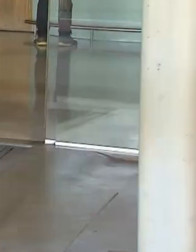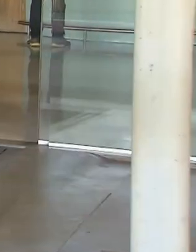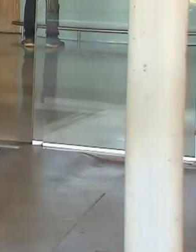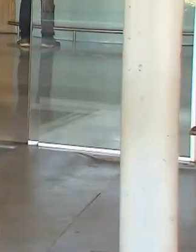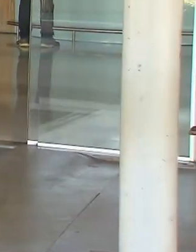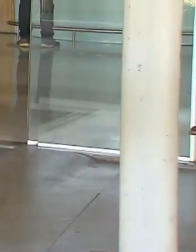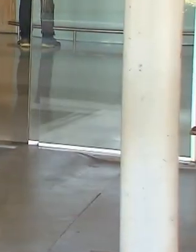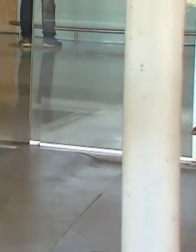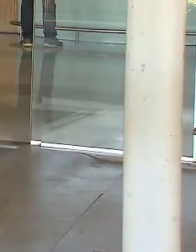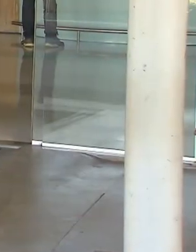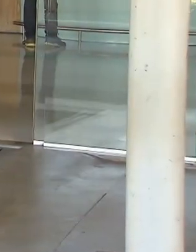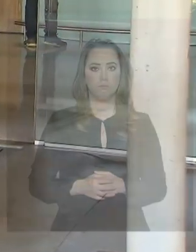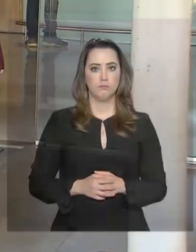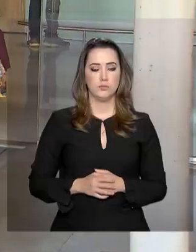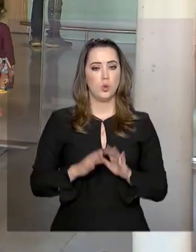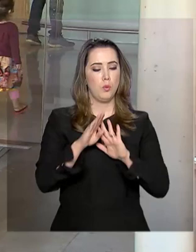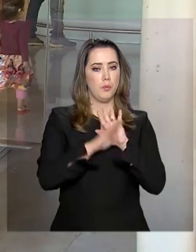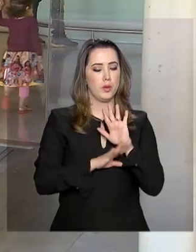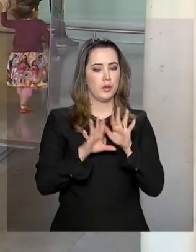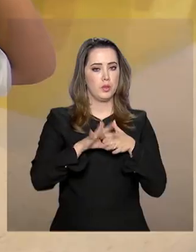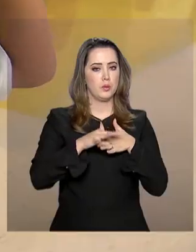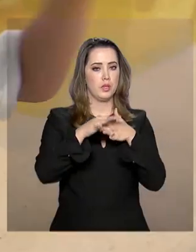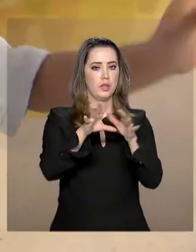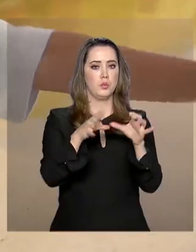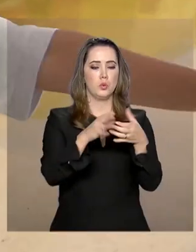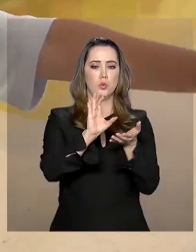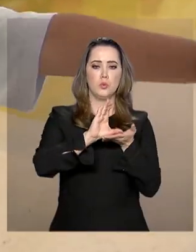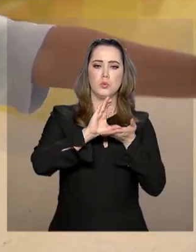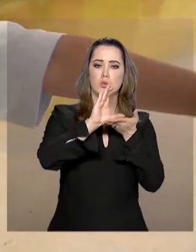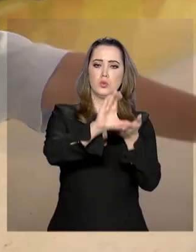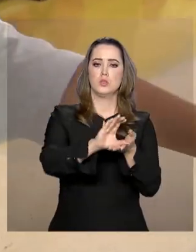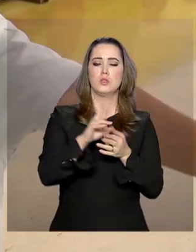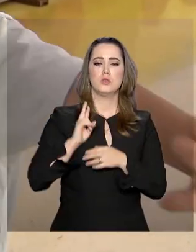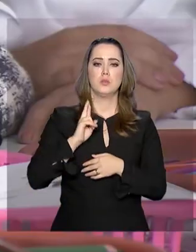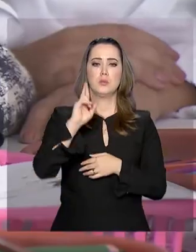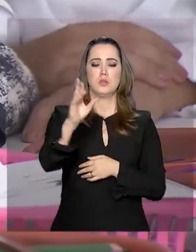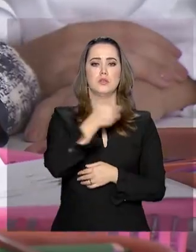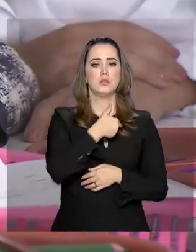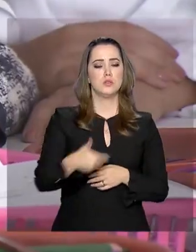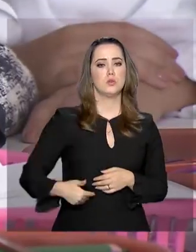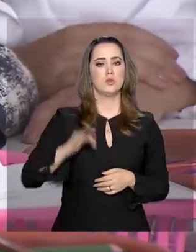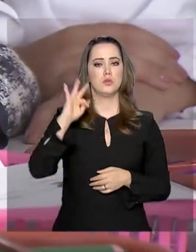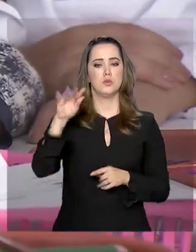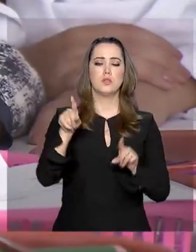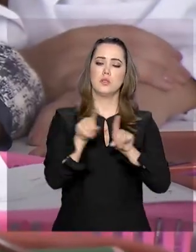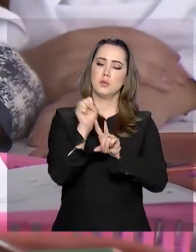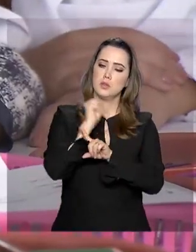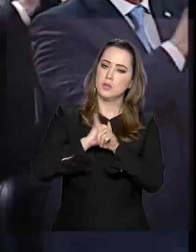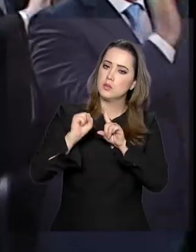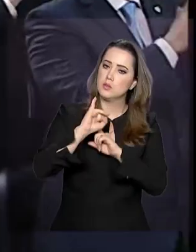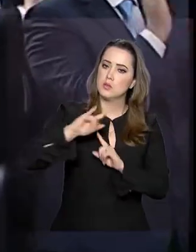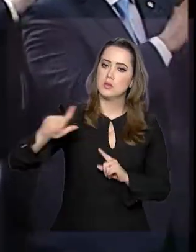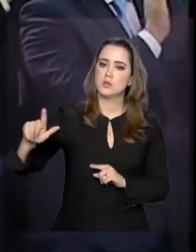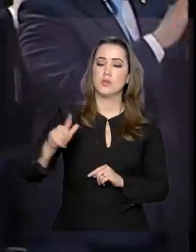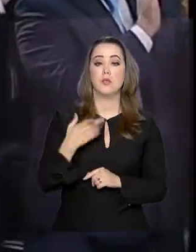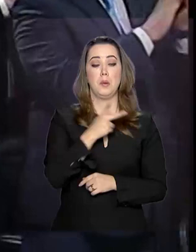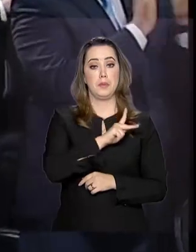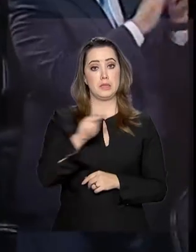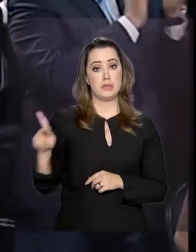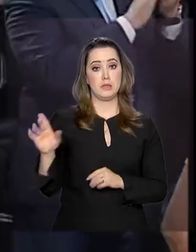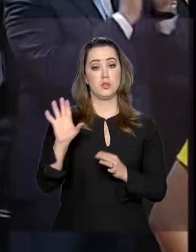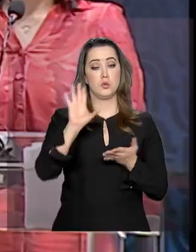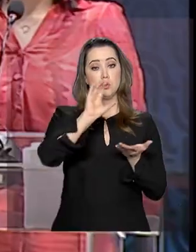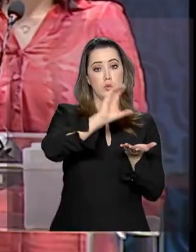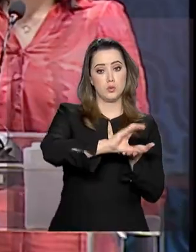O programa será conduzido por um conselho, composto por representantes do governo federal e da sociedade civil. A presidência deste